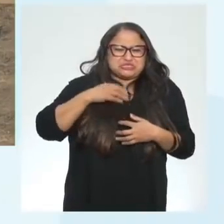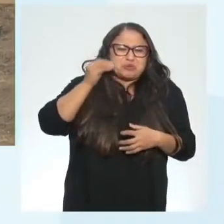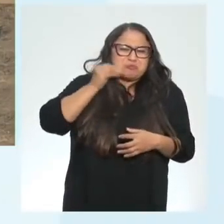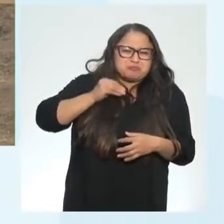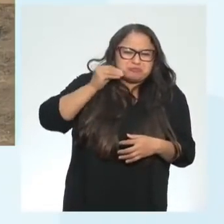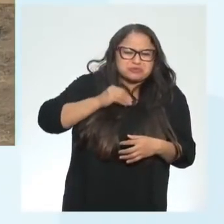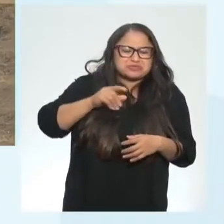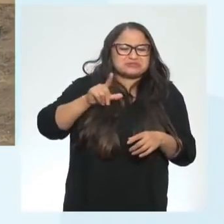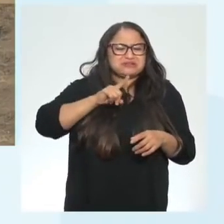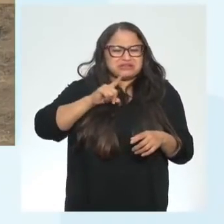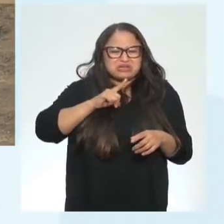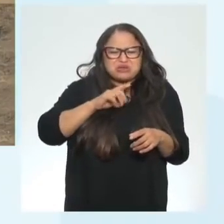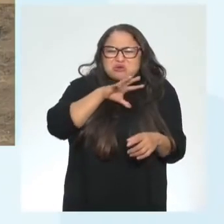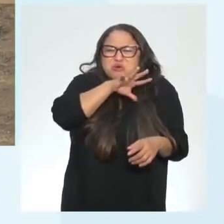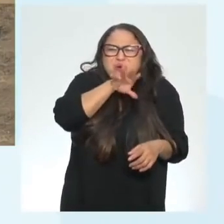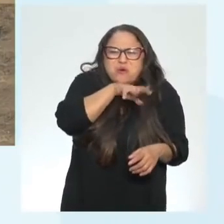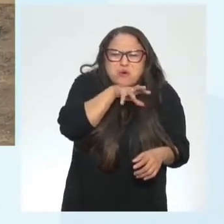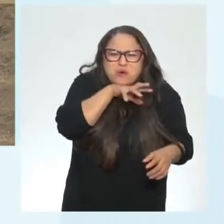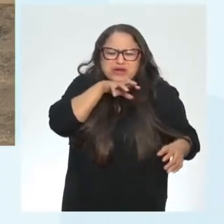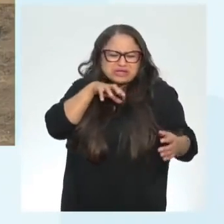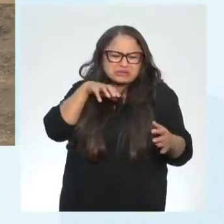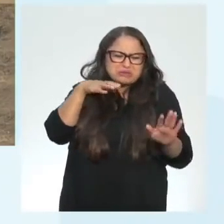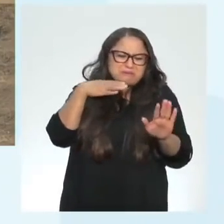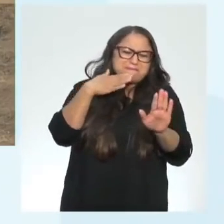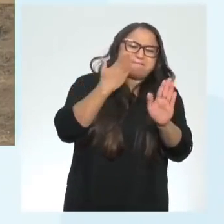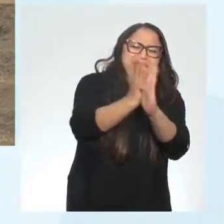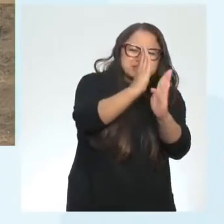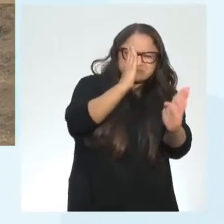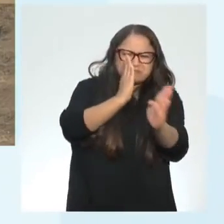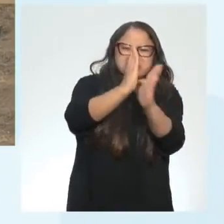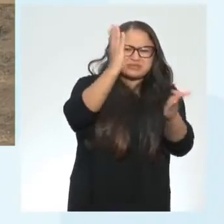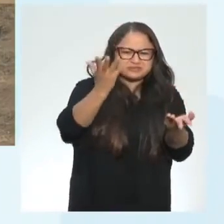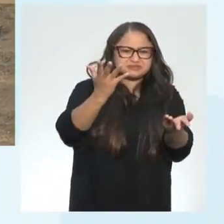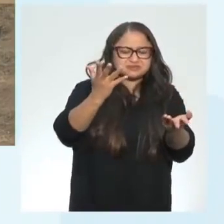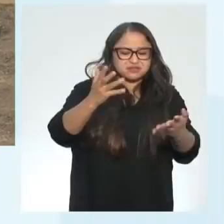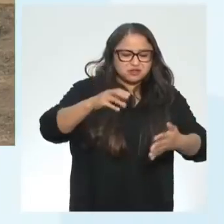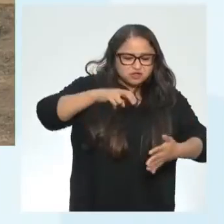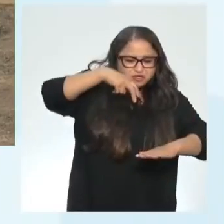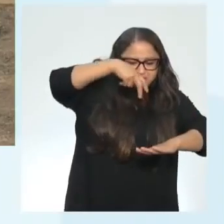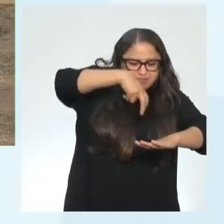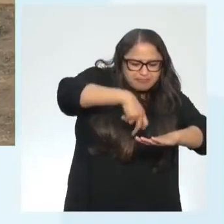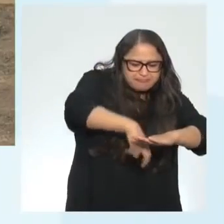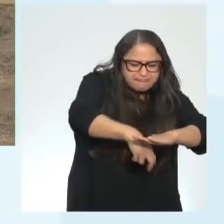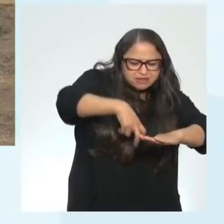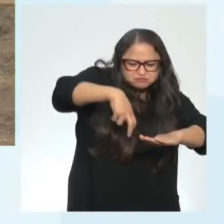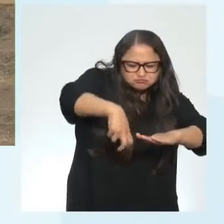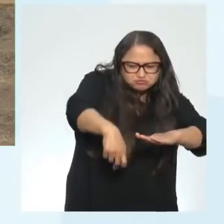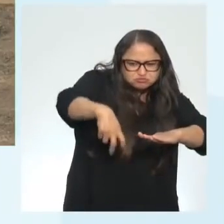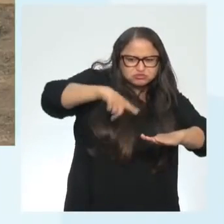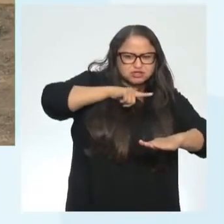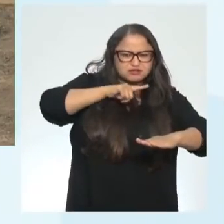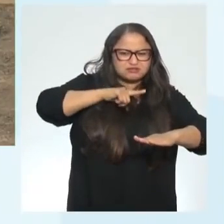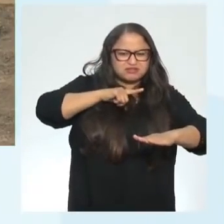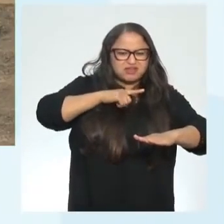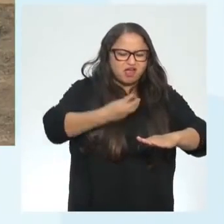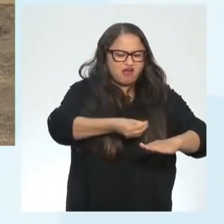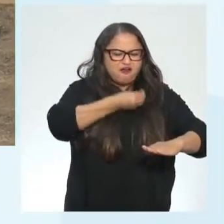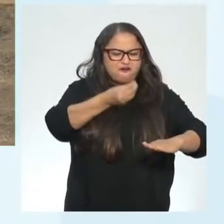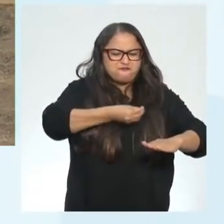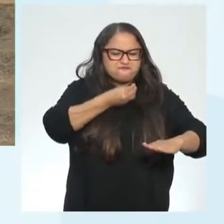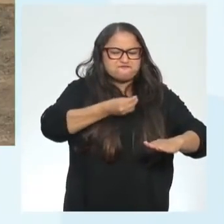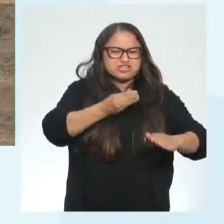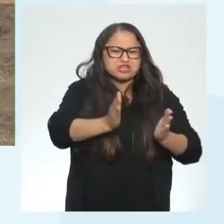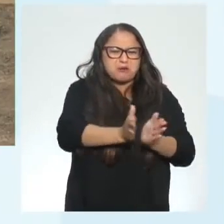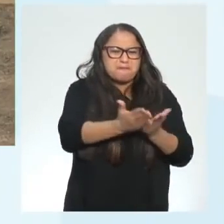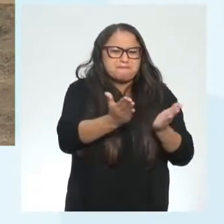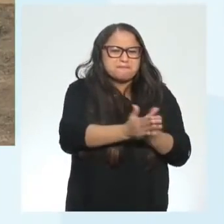impiedosos ataques. No interior de uma trincheira, as condições de vida eram extremamente